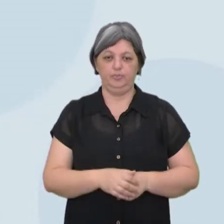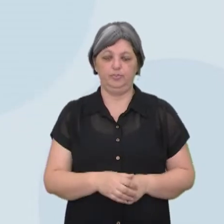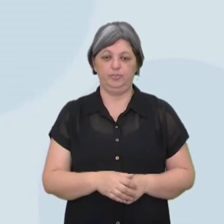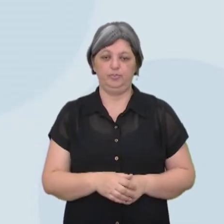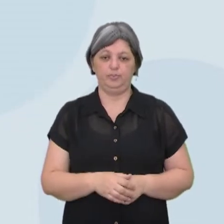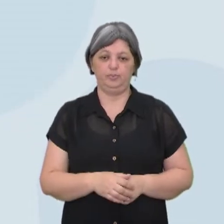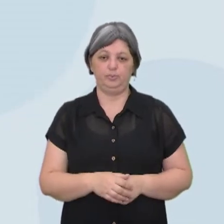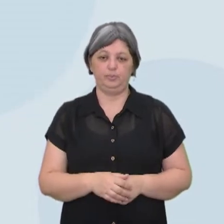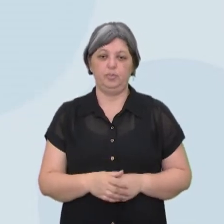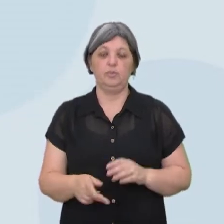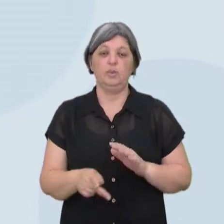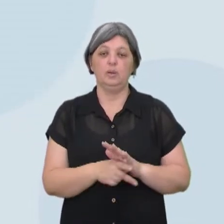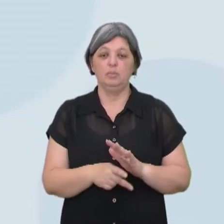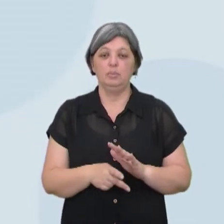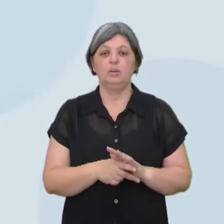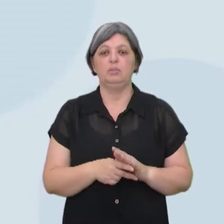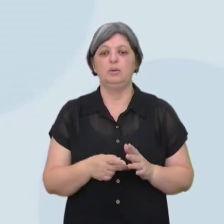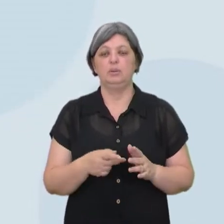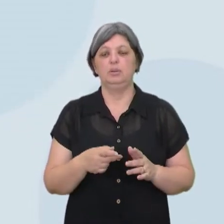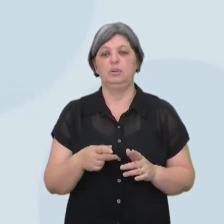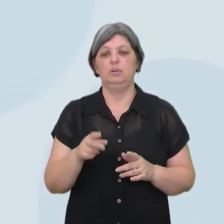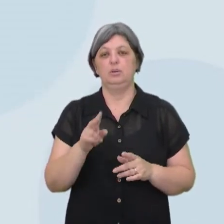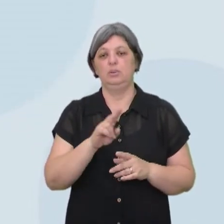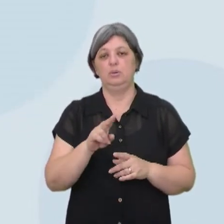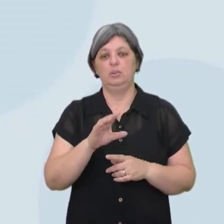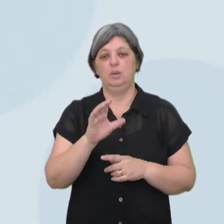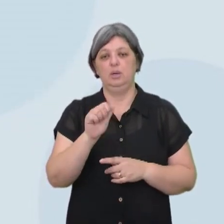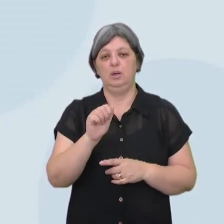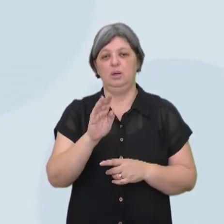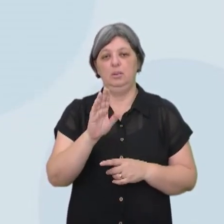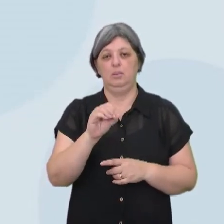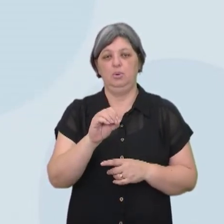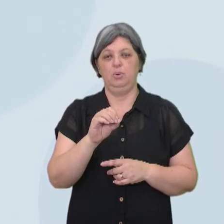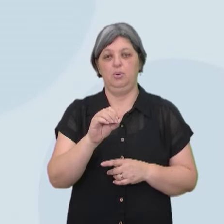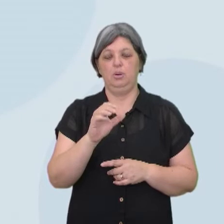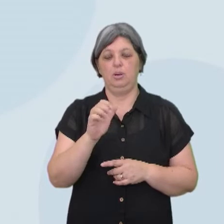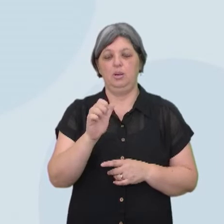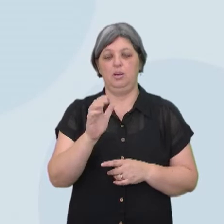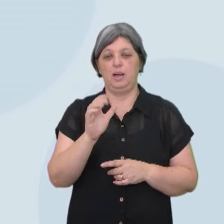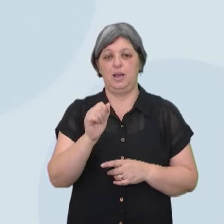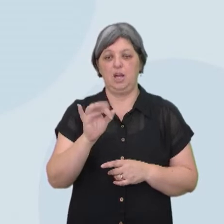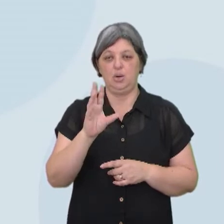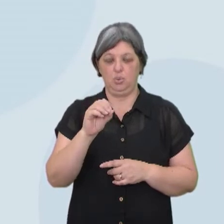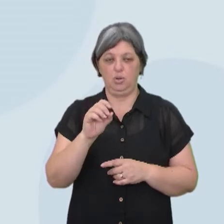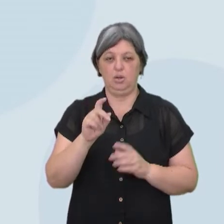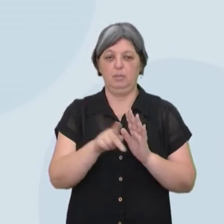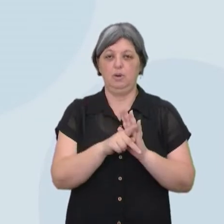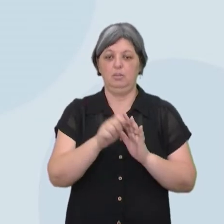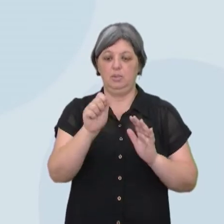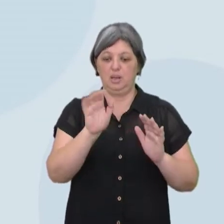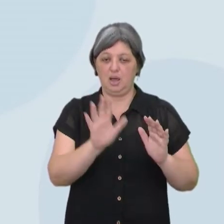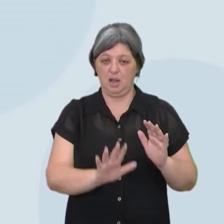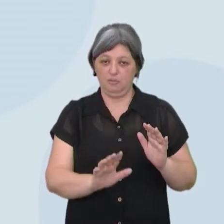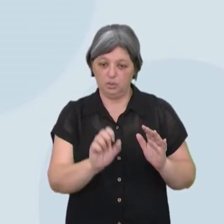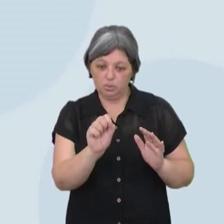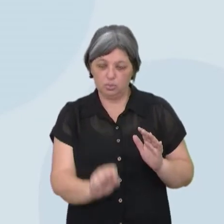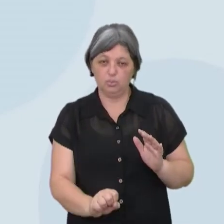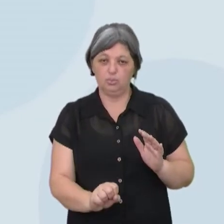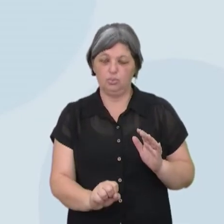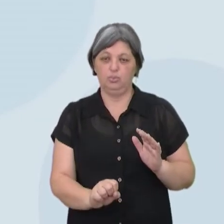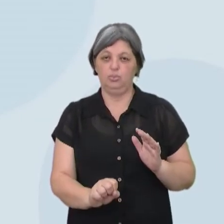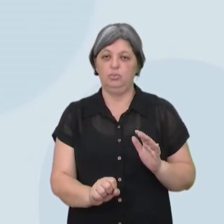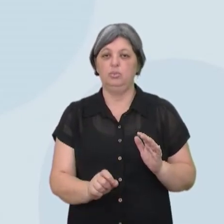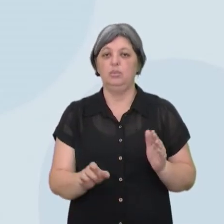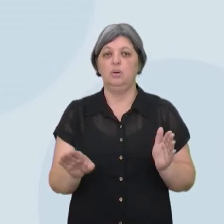e a ferrovia chamaria aí Cabo Cairo, né? Ou seja, é da cidade do Cabo, na África do Sul, até o Cairo, a